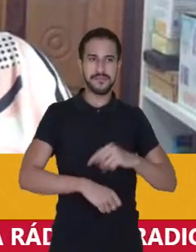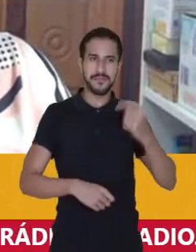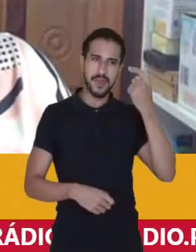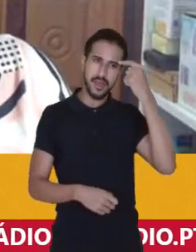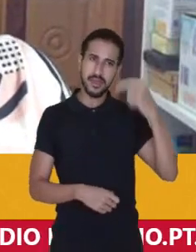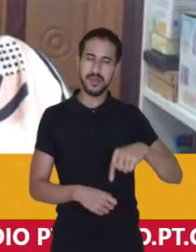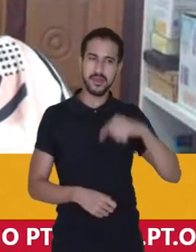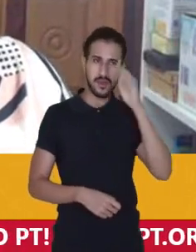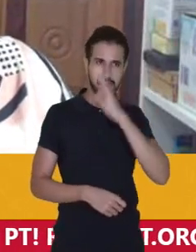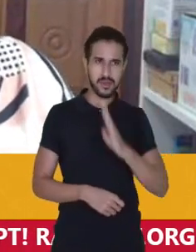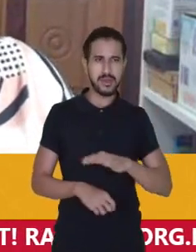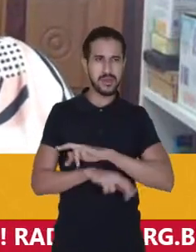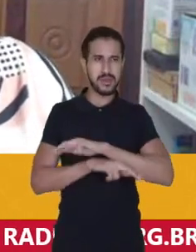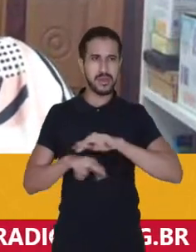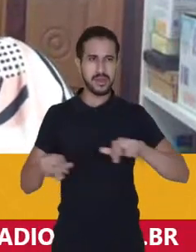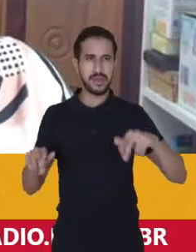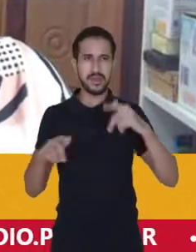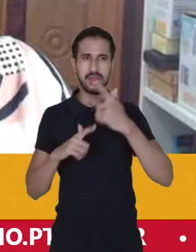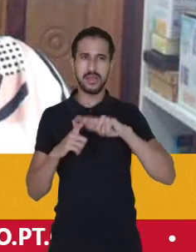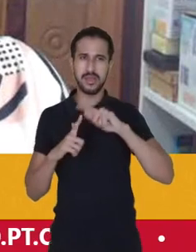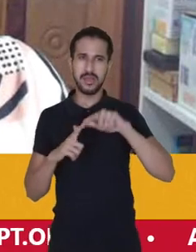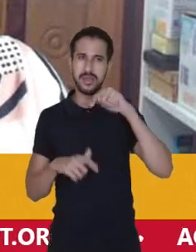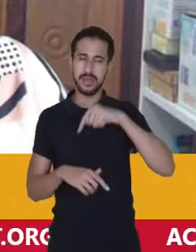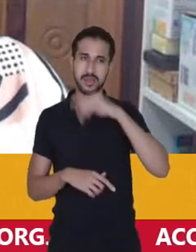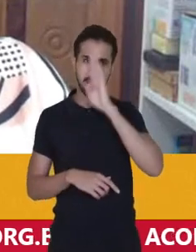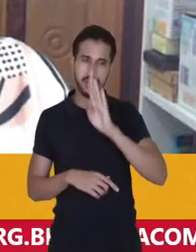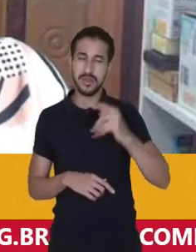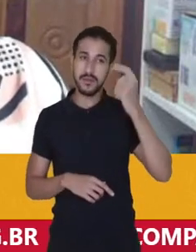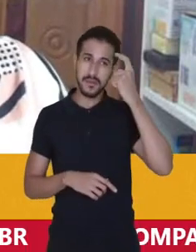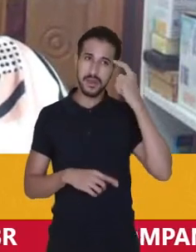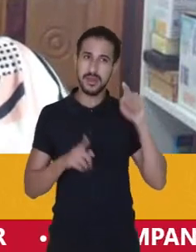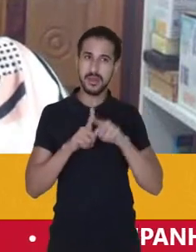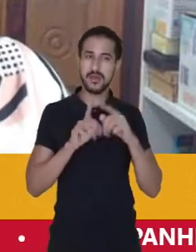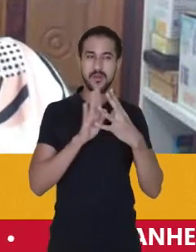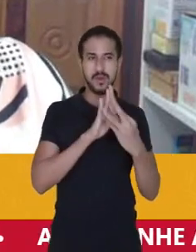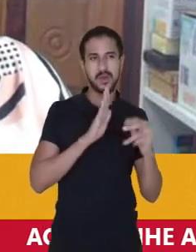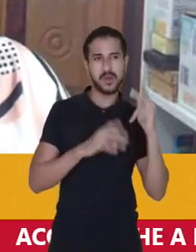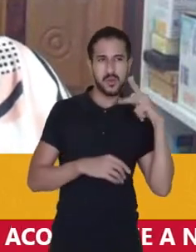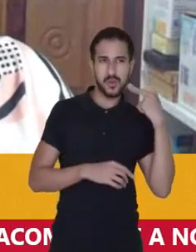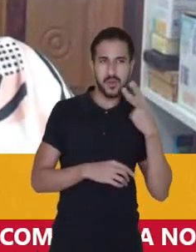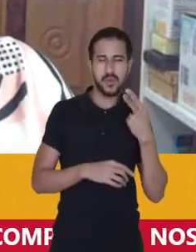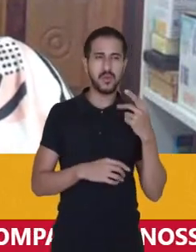Brasil, né? Isso, para pensar os problemas brasileiros, para pensar a política, pensar a